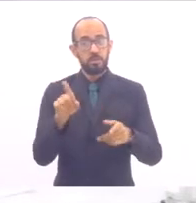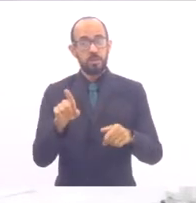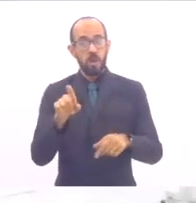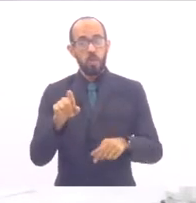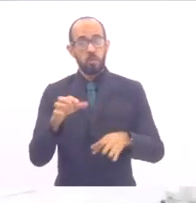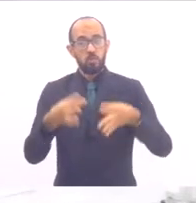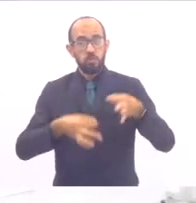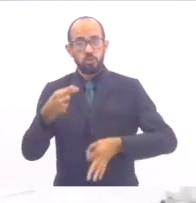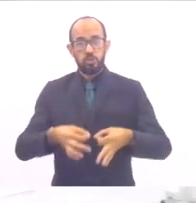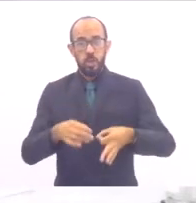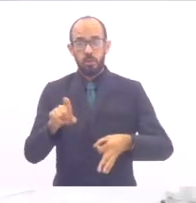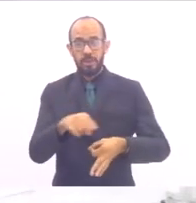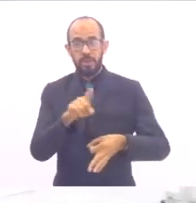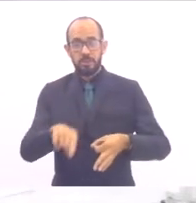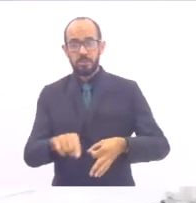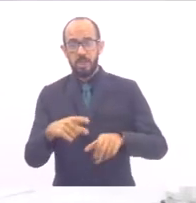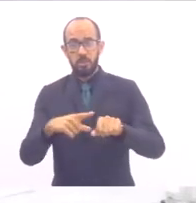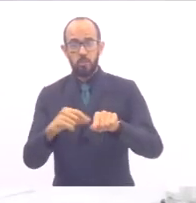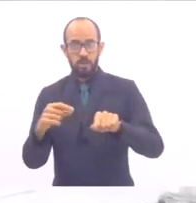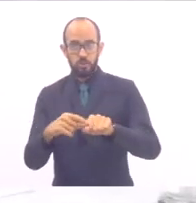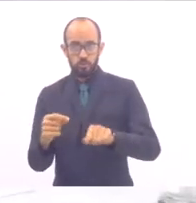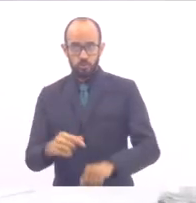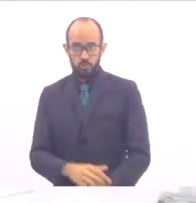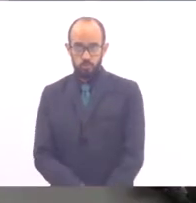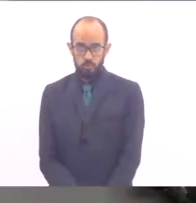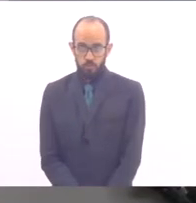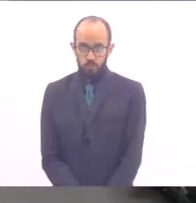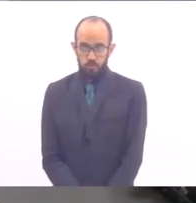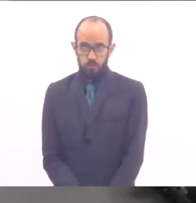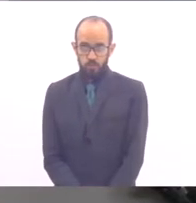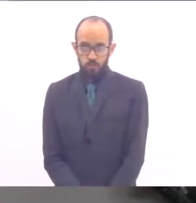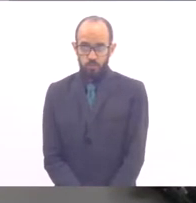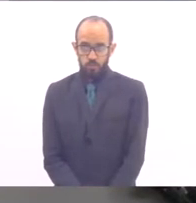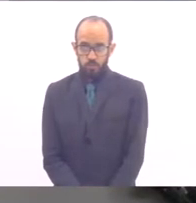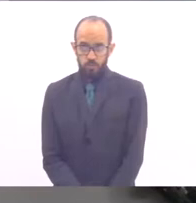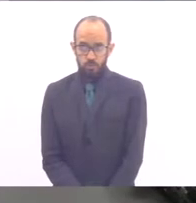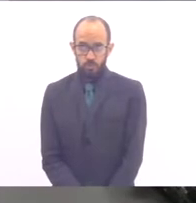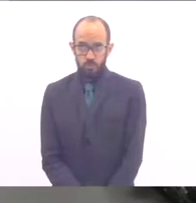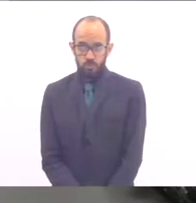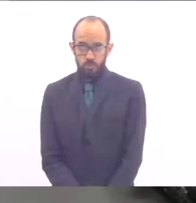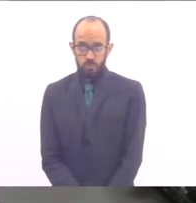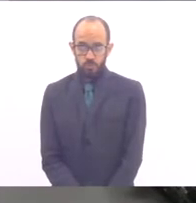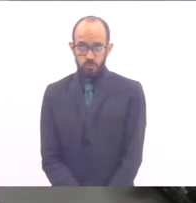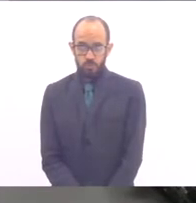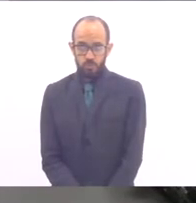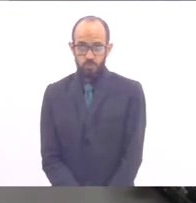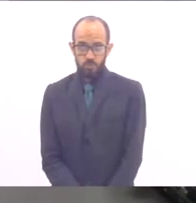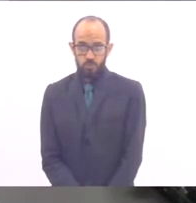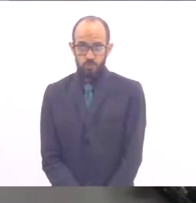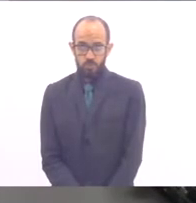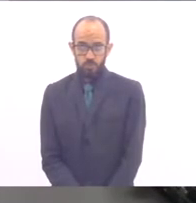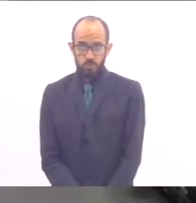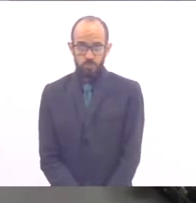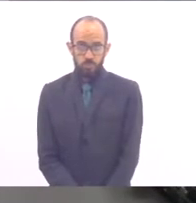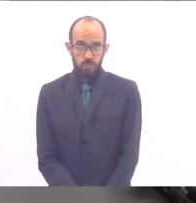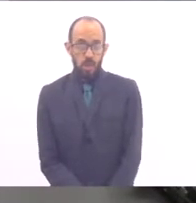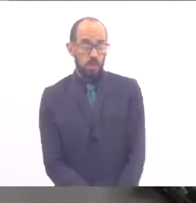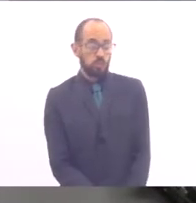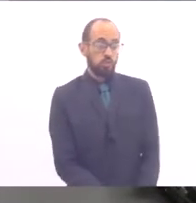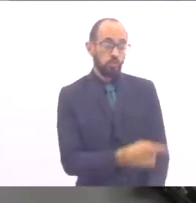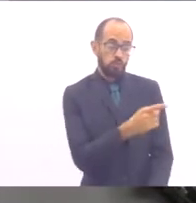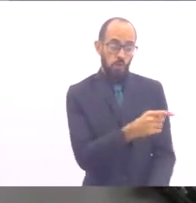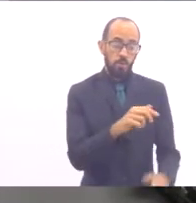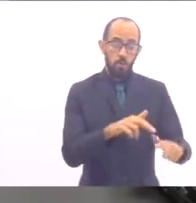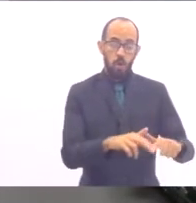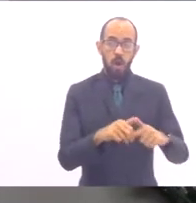lei. Só uma dúvida. Sim, mas repercutiu com base nesse texto. Se eu